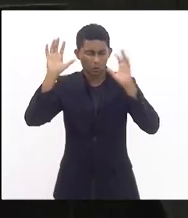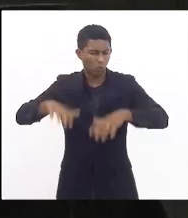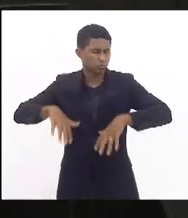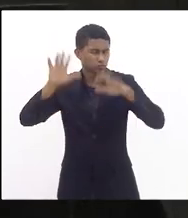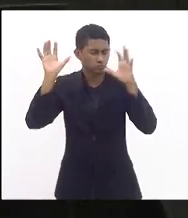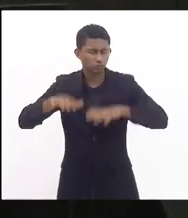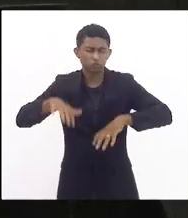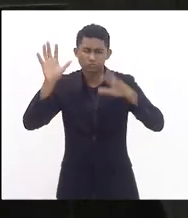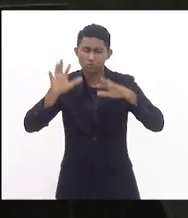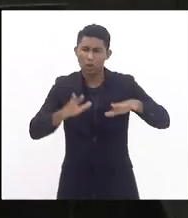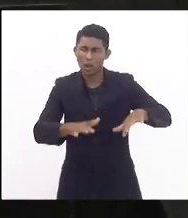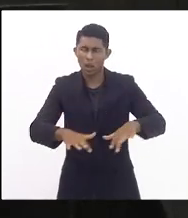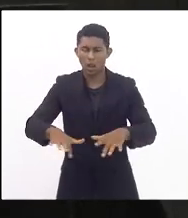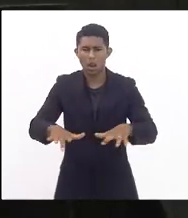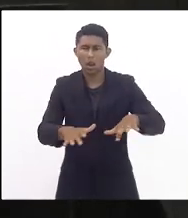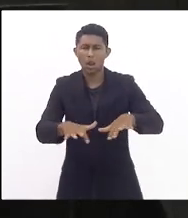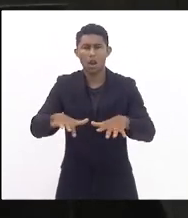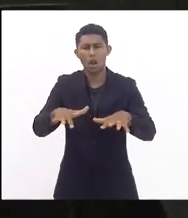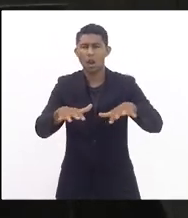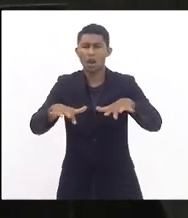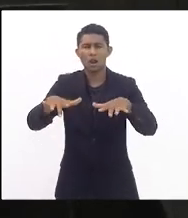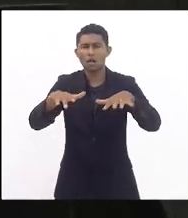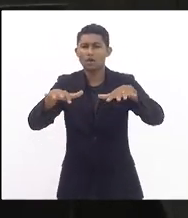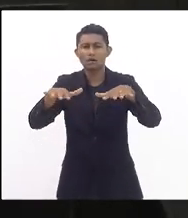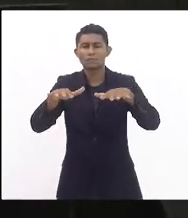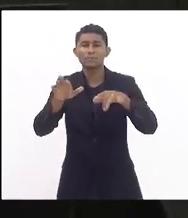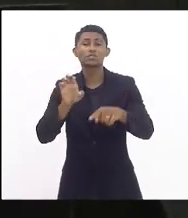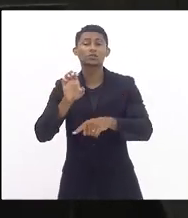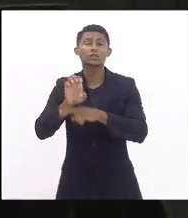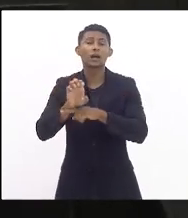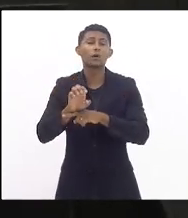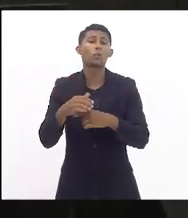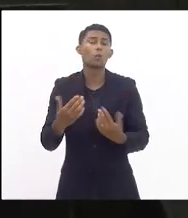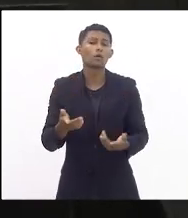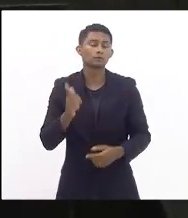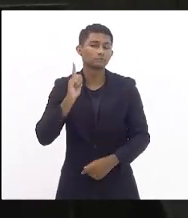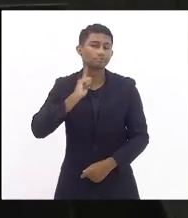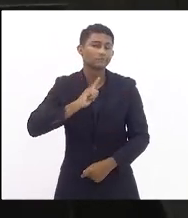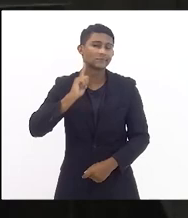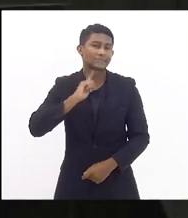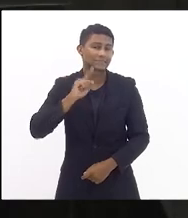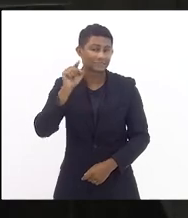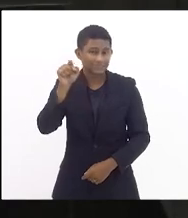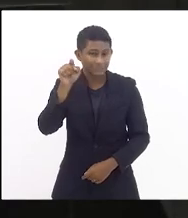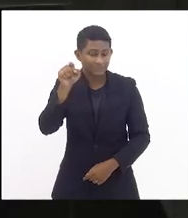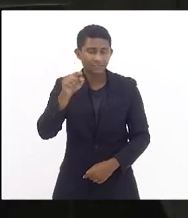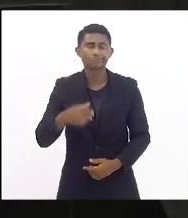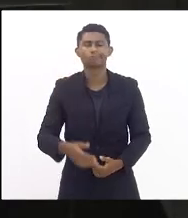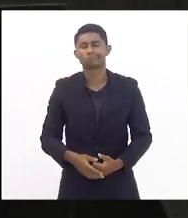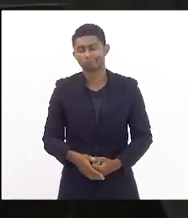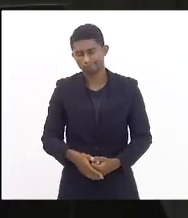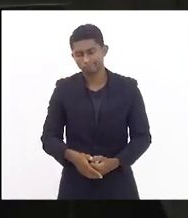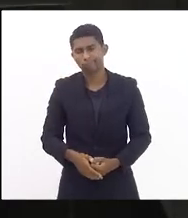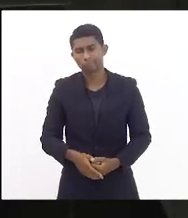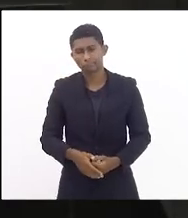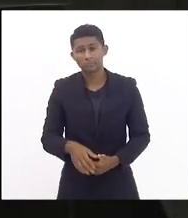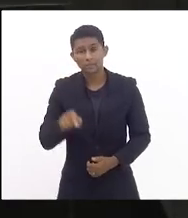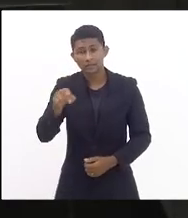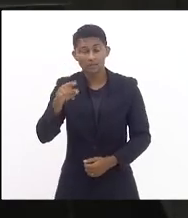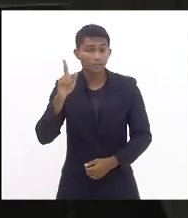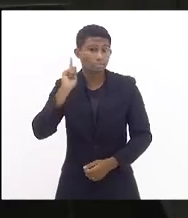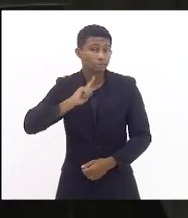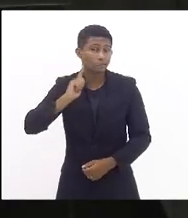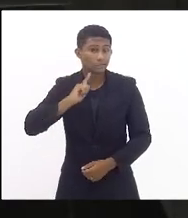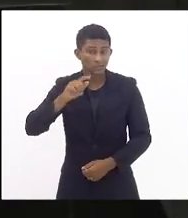fruto de chuvas extraordinárias no estado de Minas Gerais, que na sua parte sul,